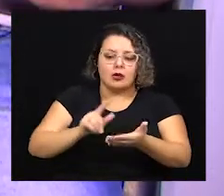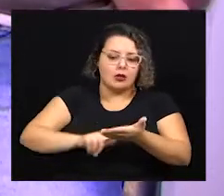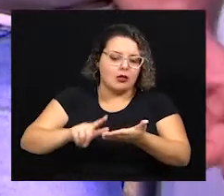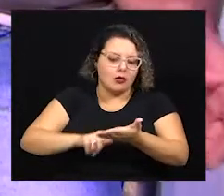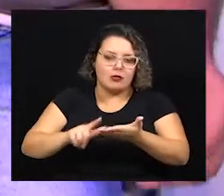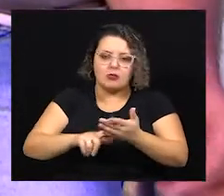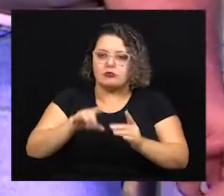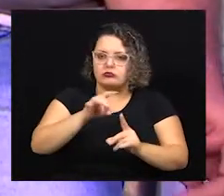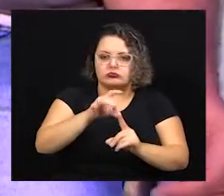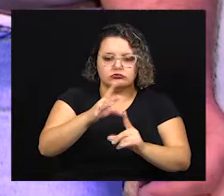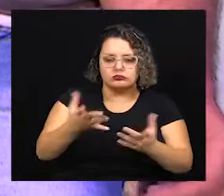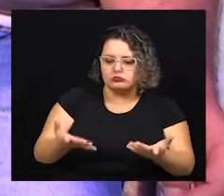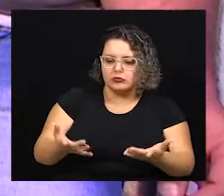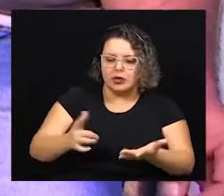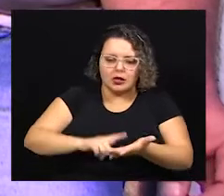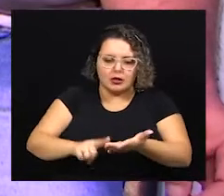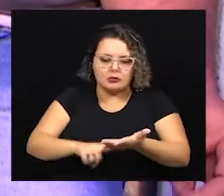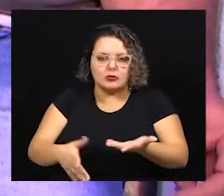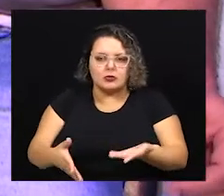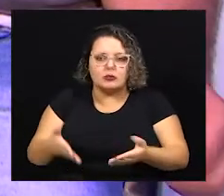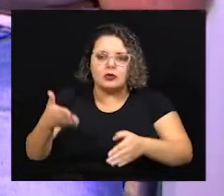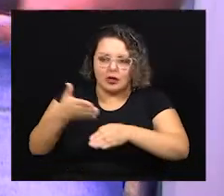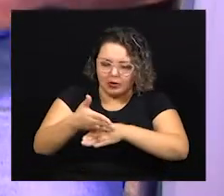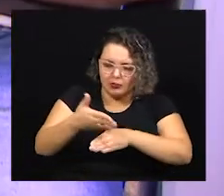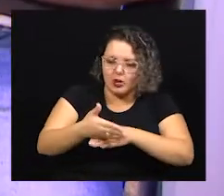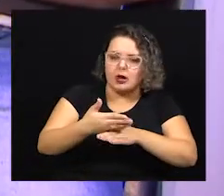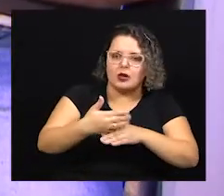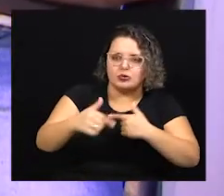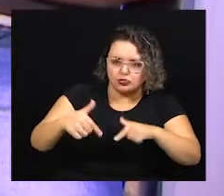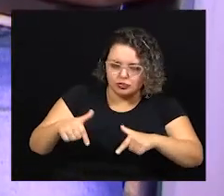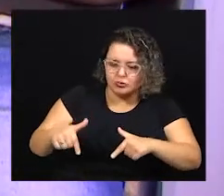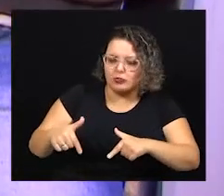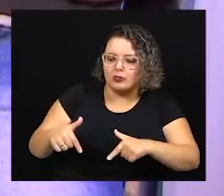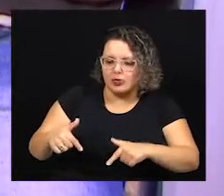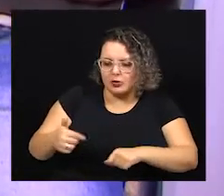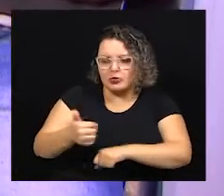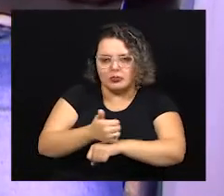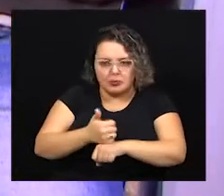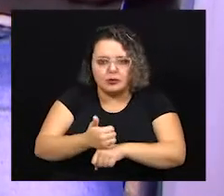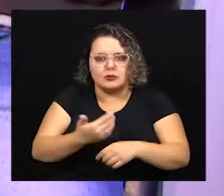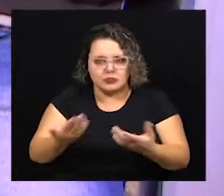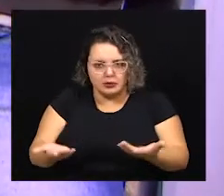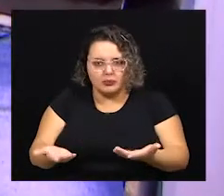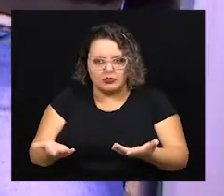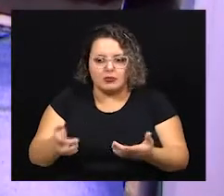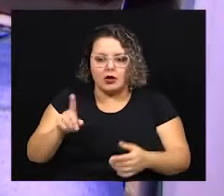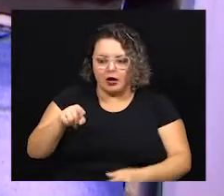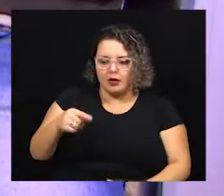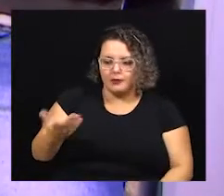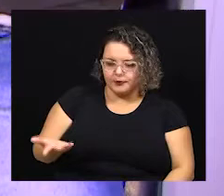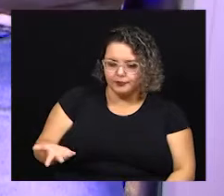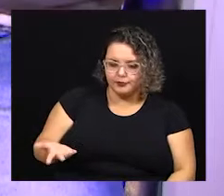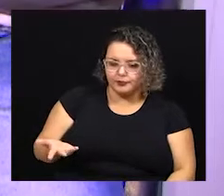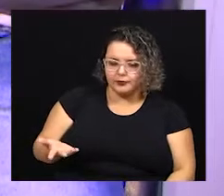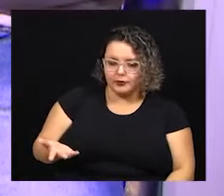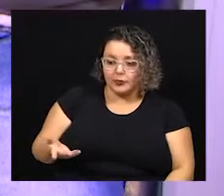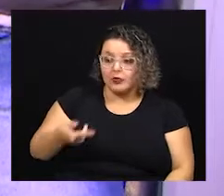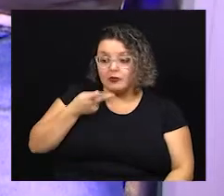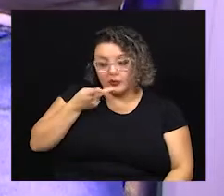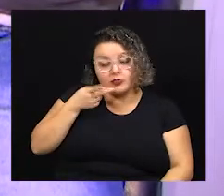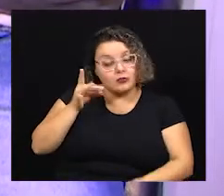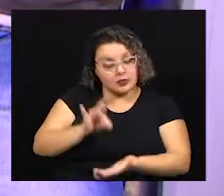vidro, limpar o filtro. Isso faz parte também do trabalho aí do aquarista. Sim. É assim, André, vou ser bem sério para